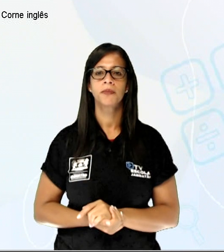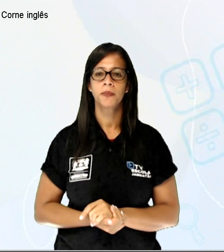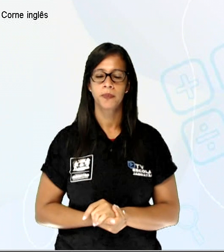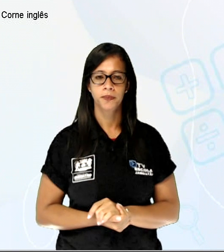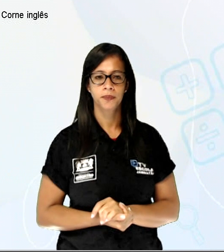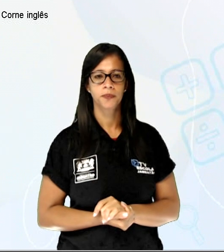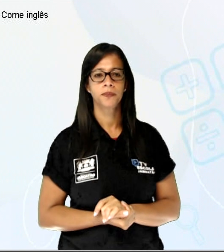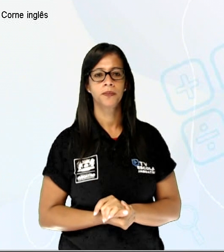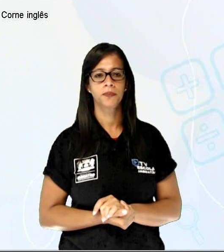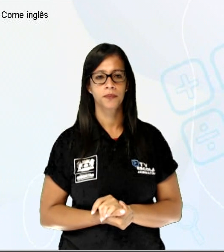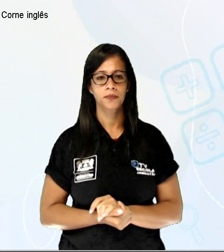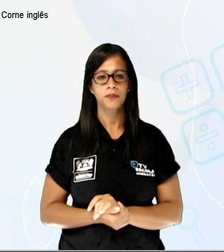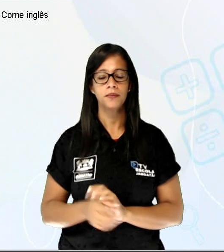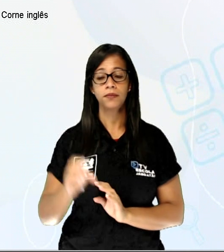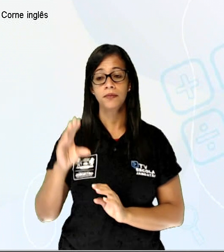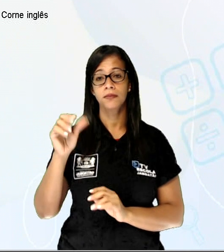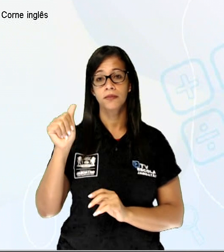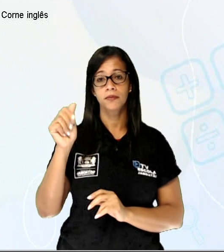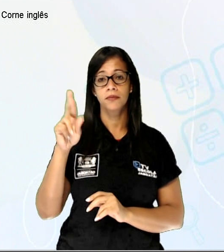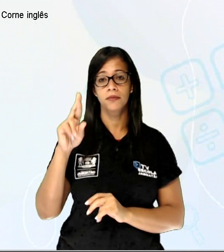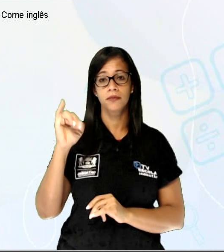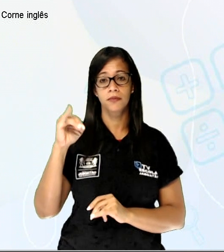O som do clarinete.